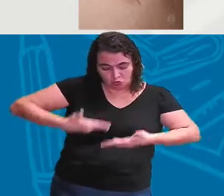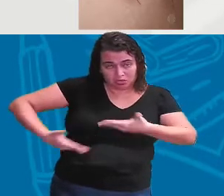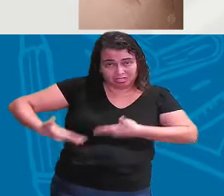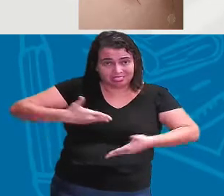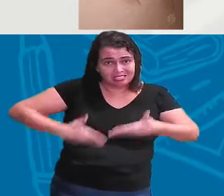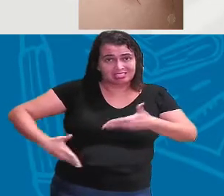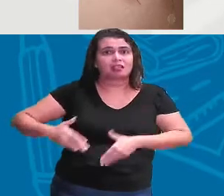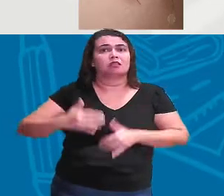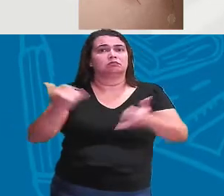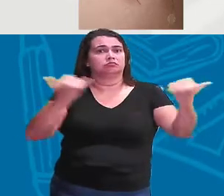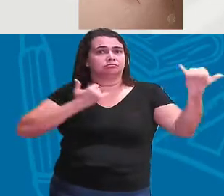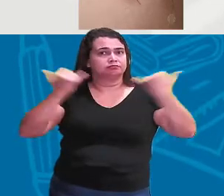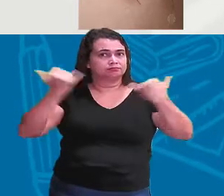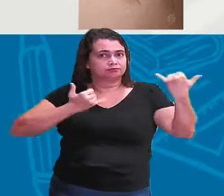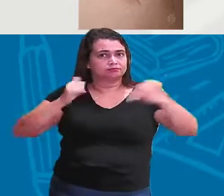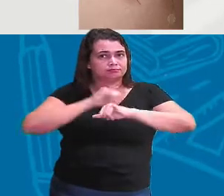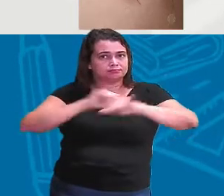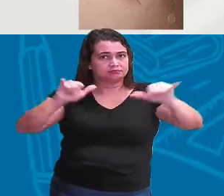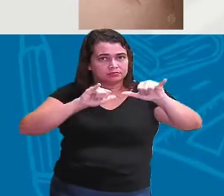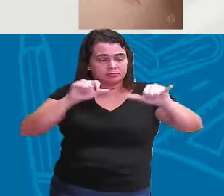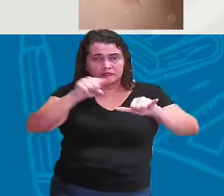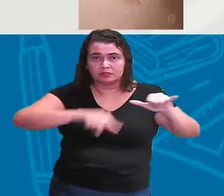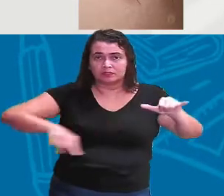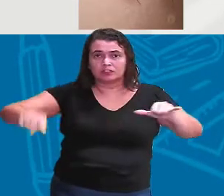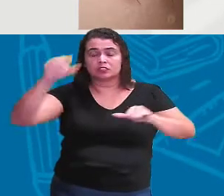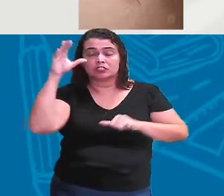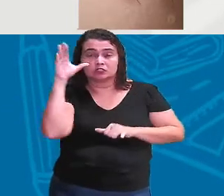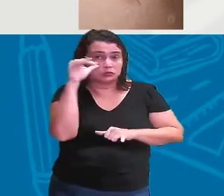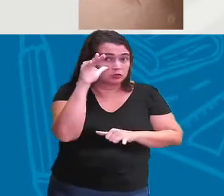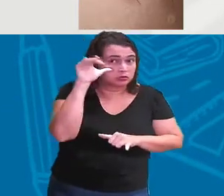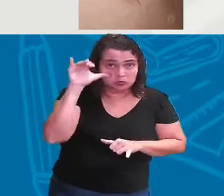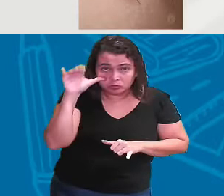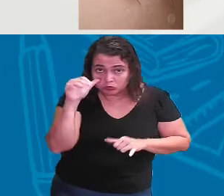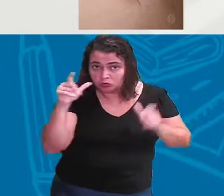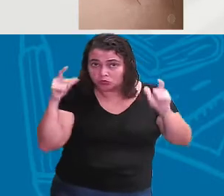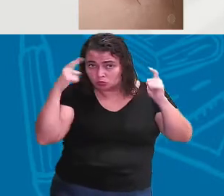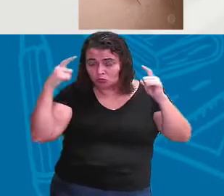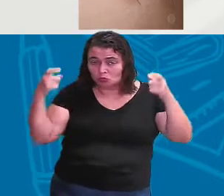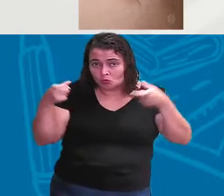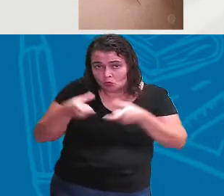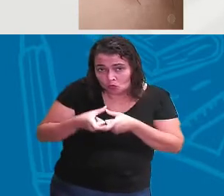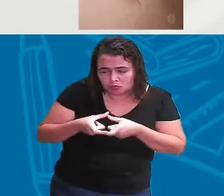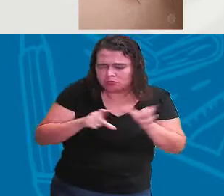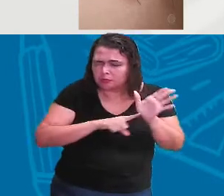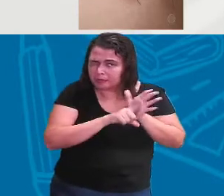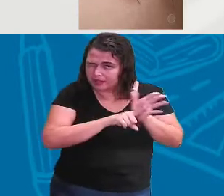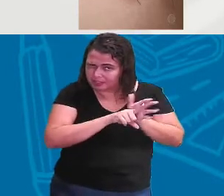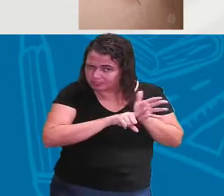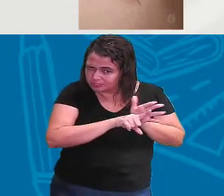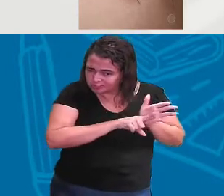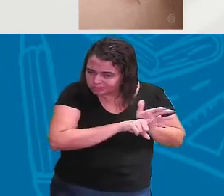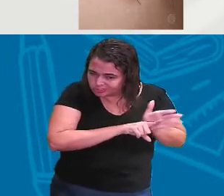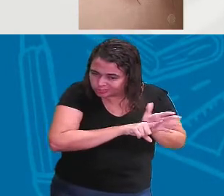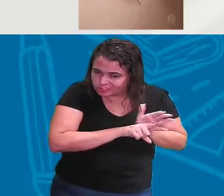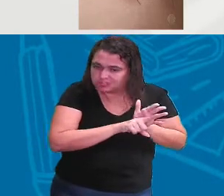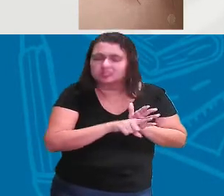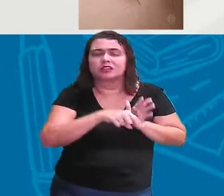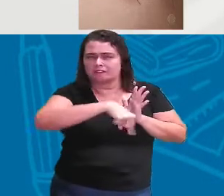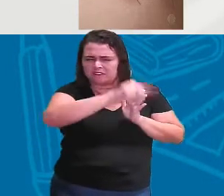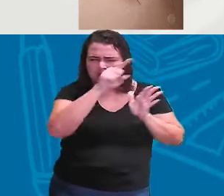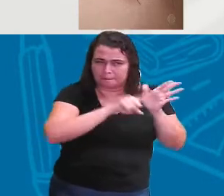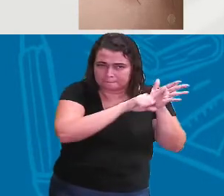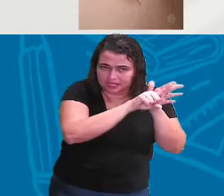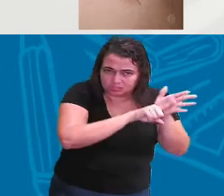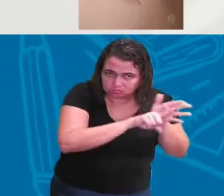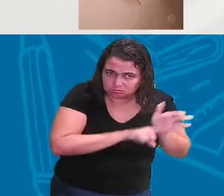importante é a informação. Quer saber um pouquinho mais sobre a síndrome congênita da microcefalia? Pesquisa. E eu garanto para você que vai